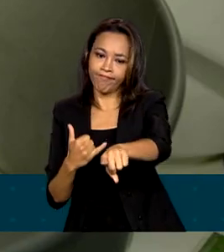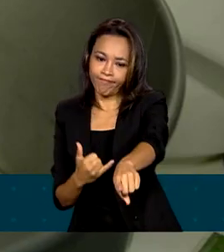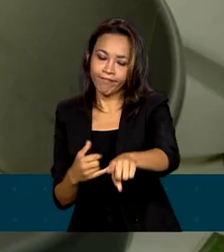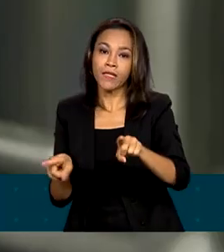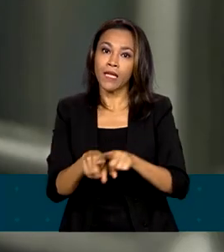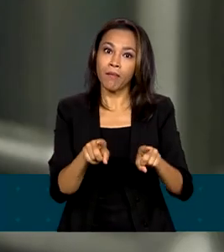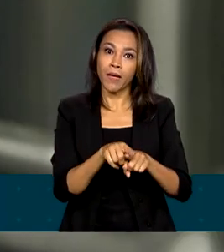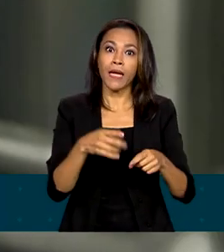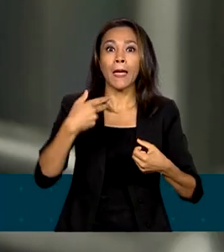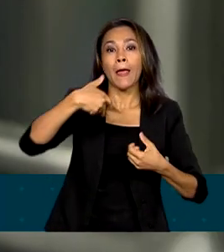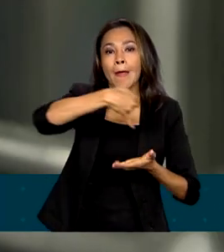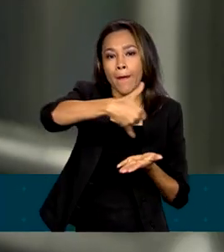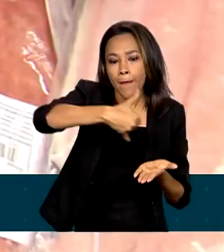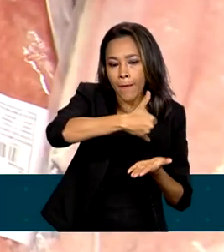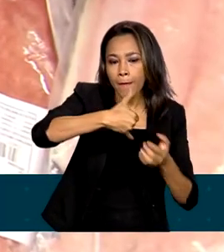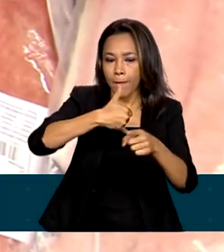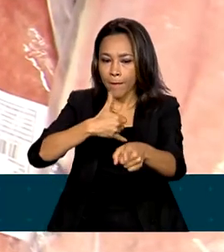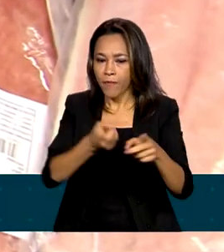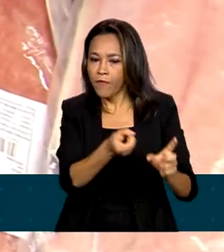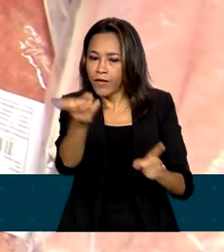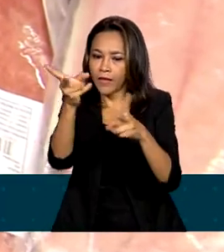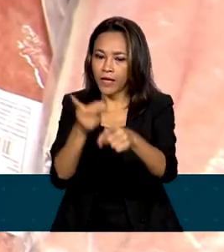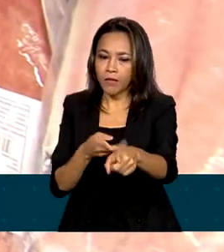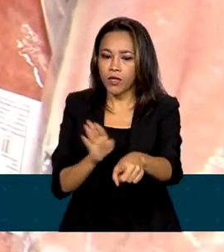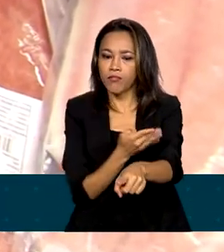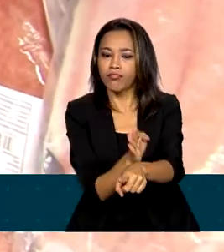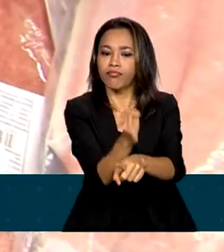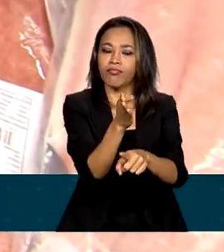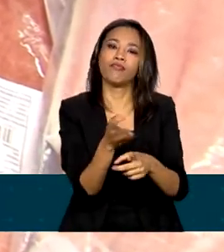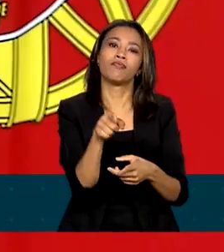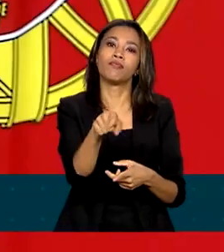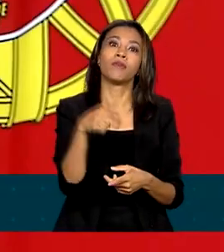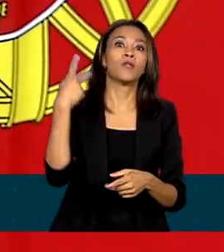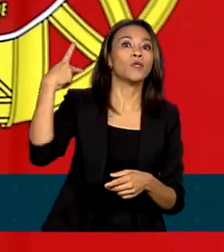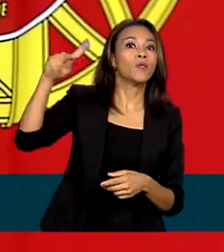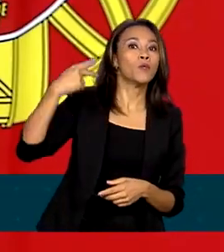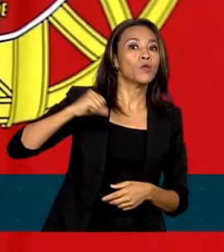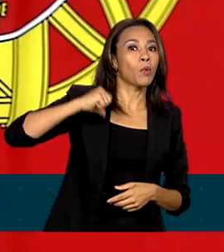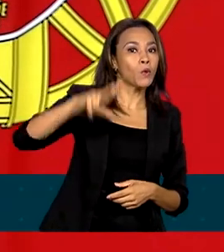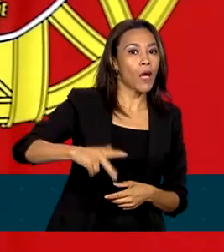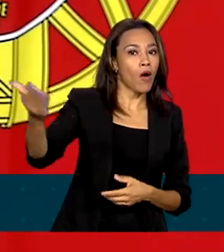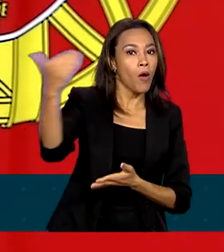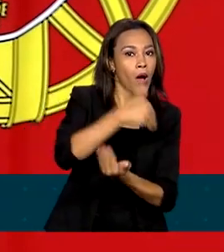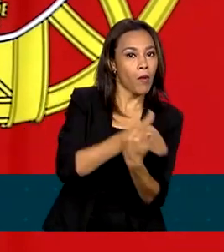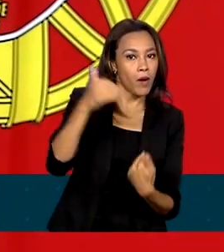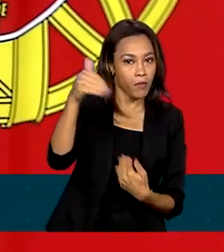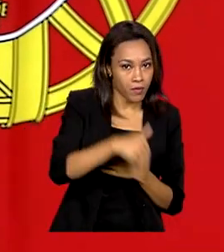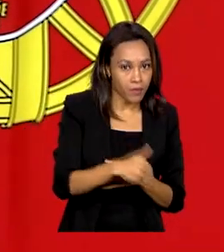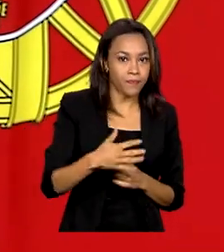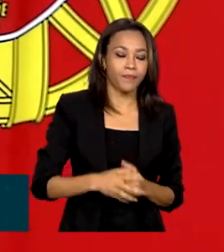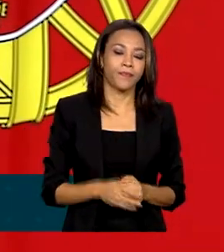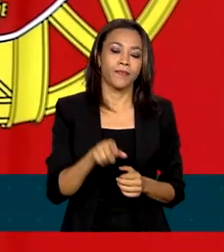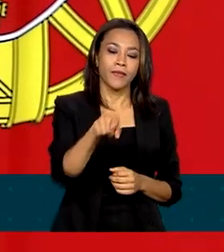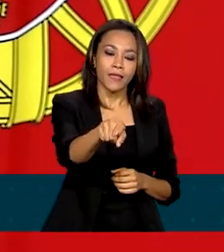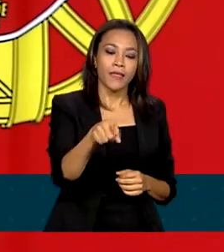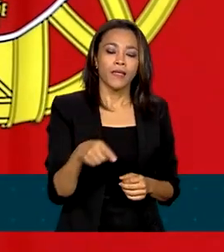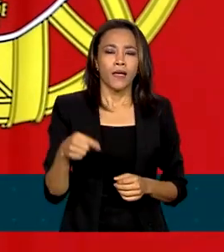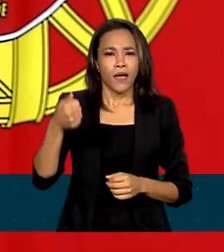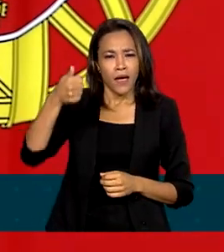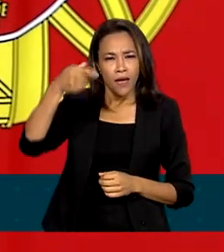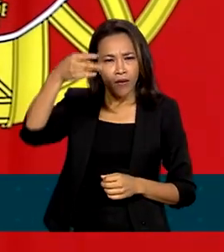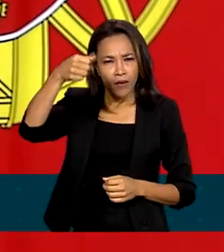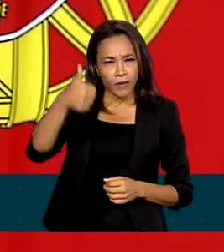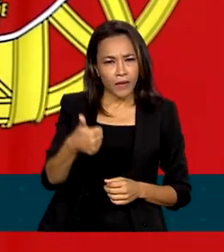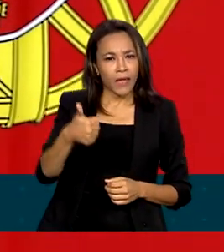importamos gorduras, óleos e pescados dos portugueses. É um dos grandes investidores, o 15º maior investidor